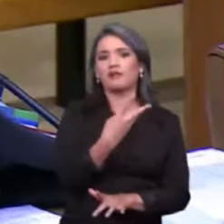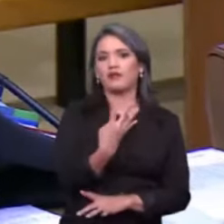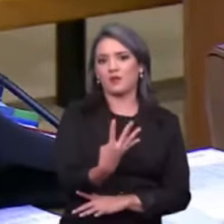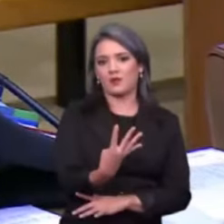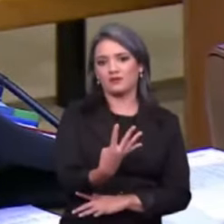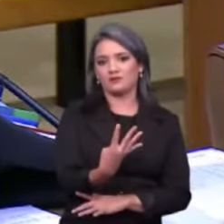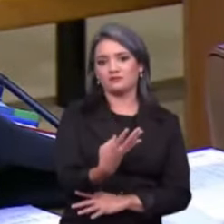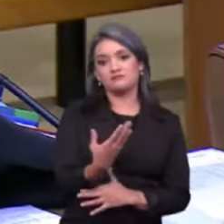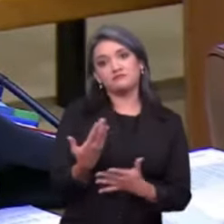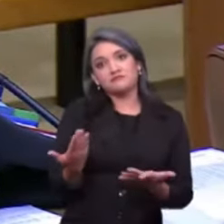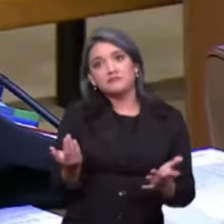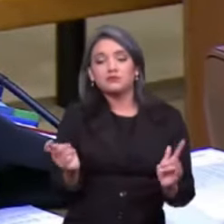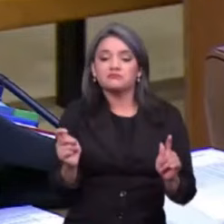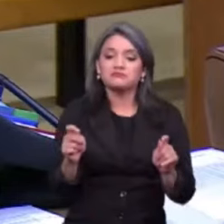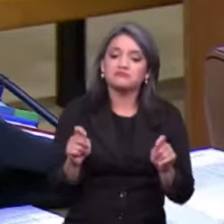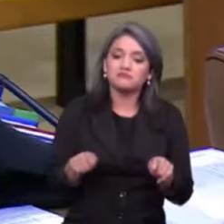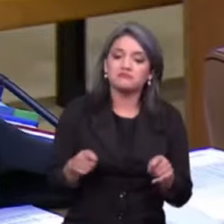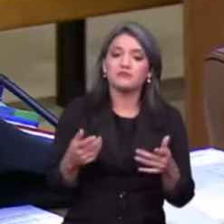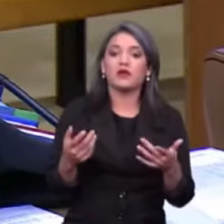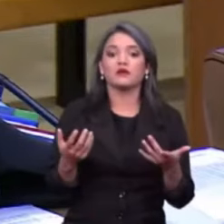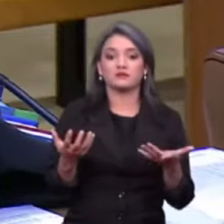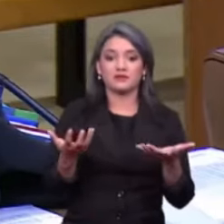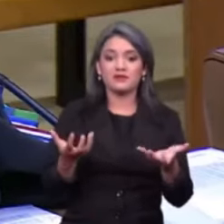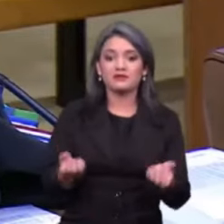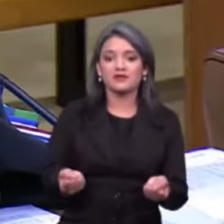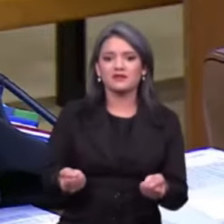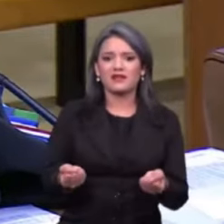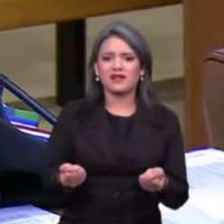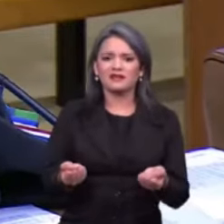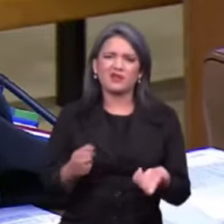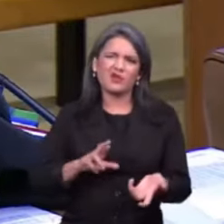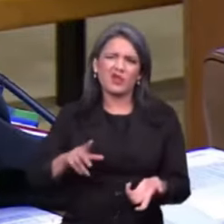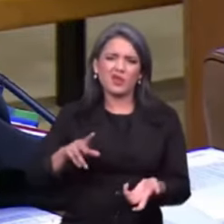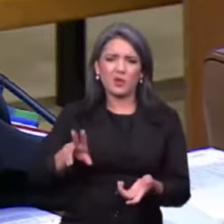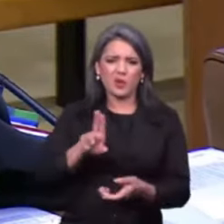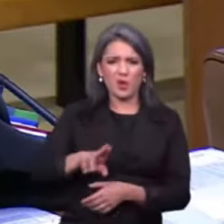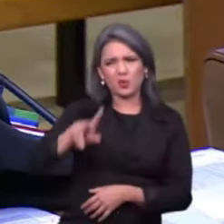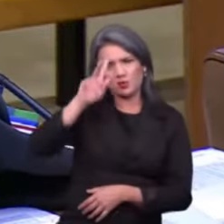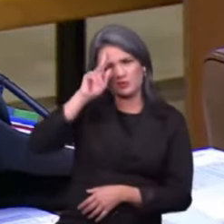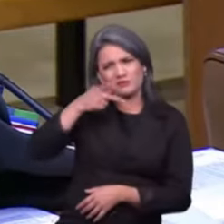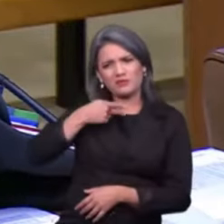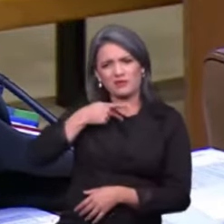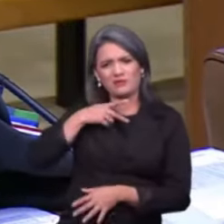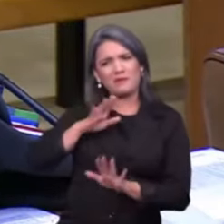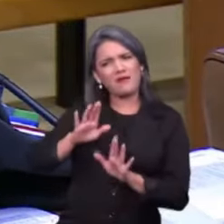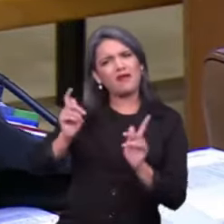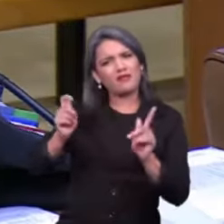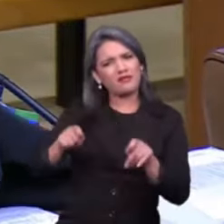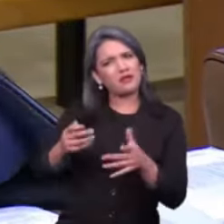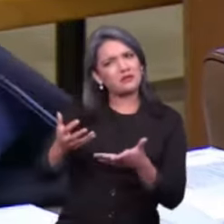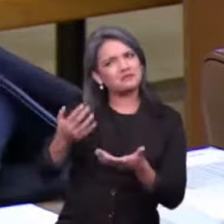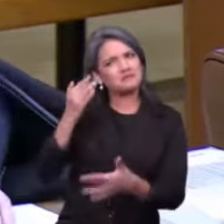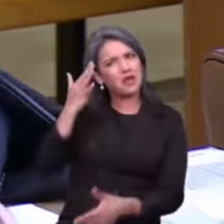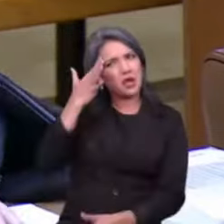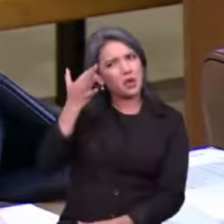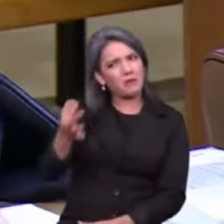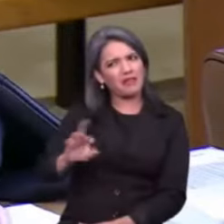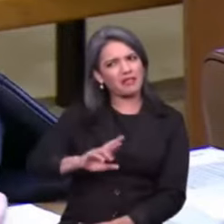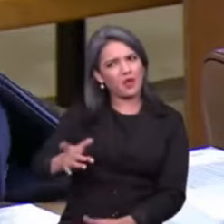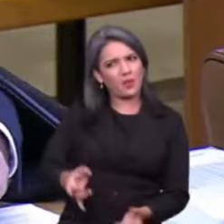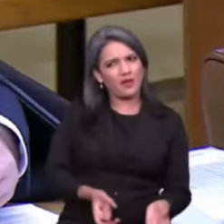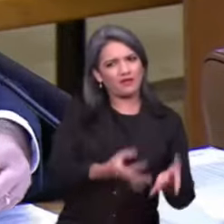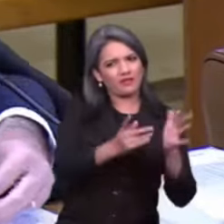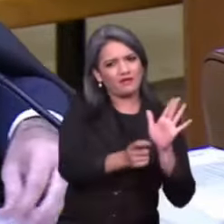Dá para se admitir, não é nem que é uso pessoal, que ele não é traficante. O sujeito sair de casa